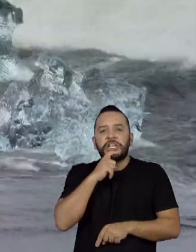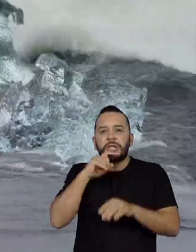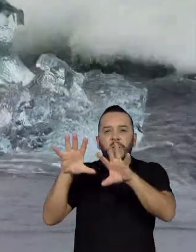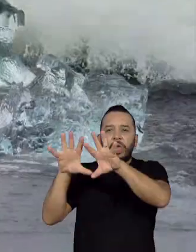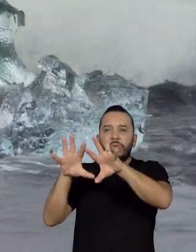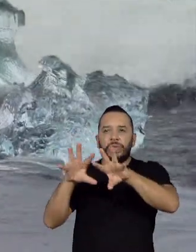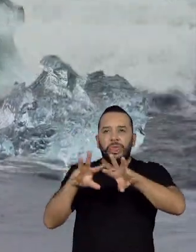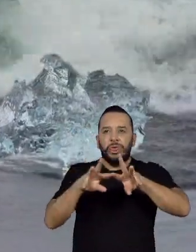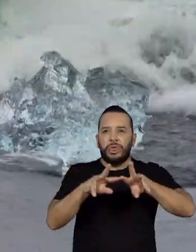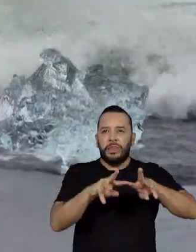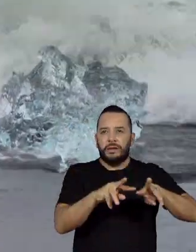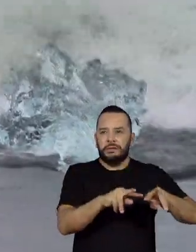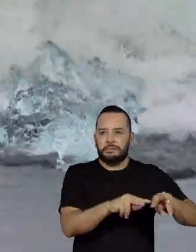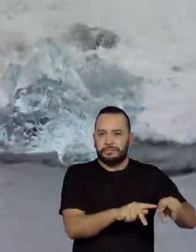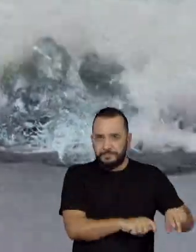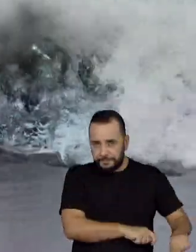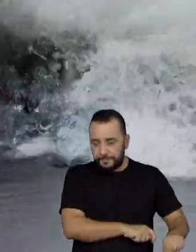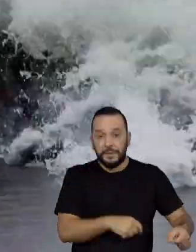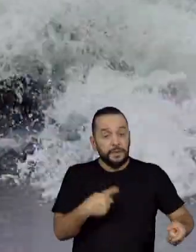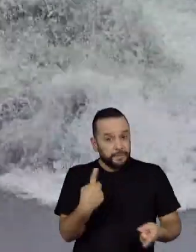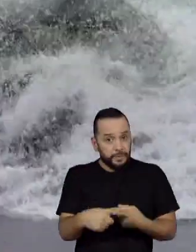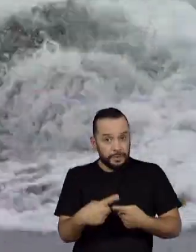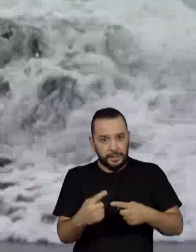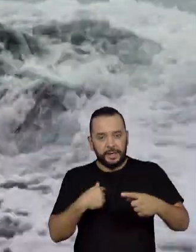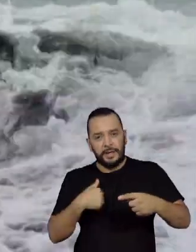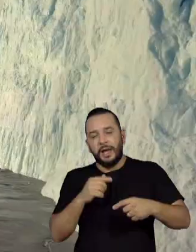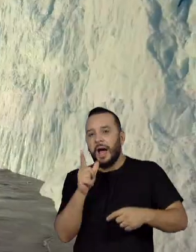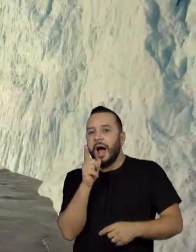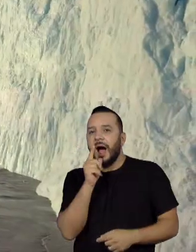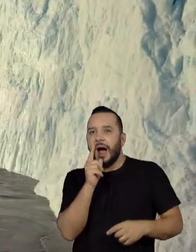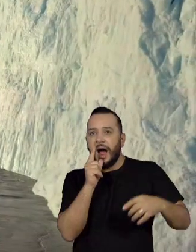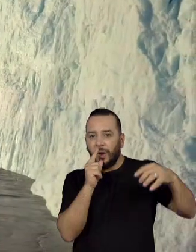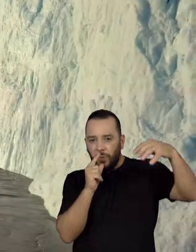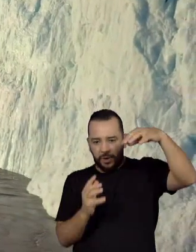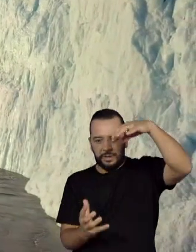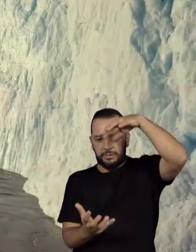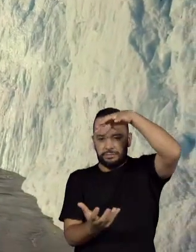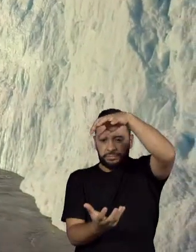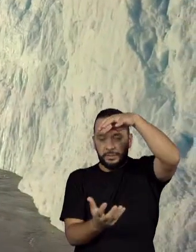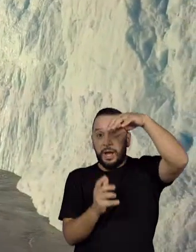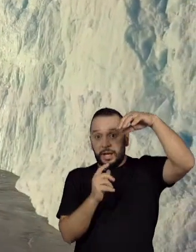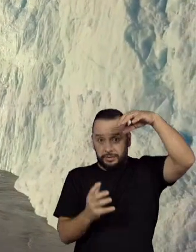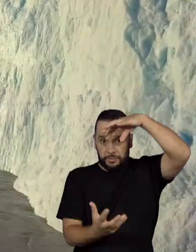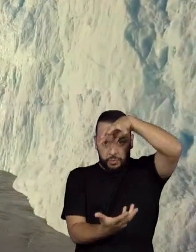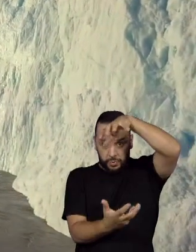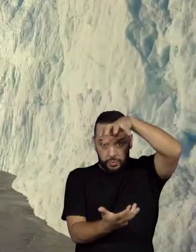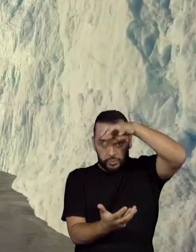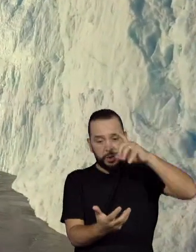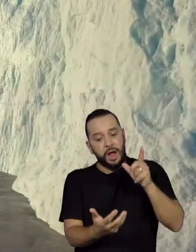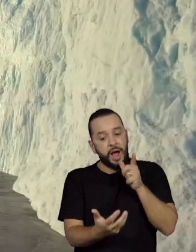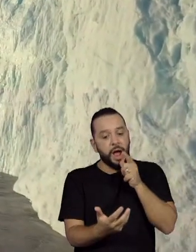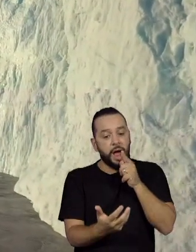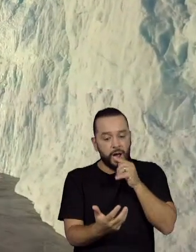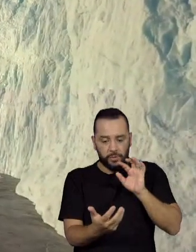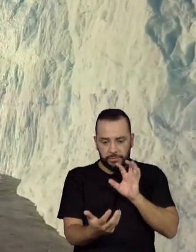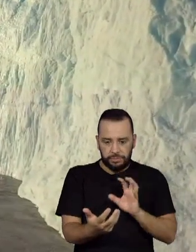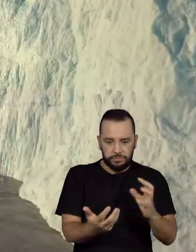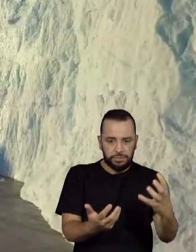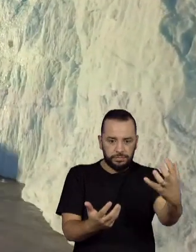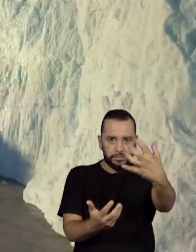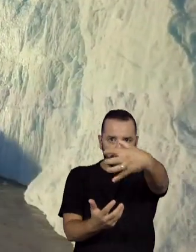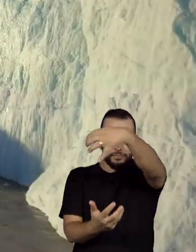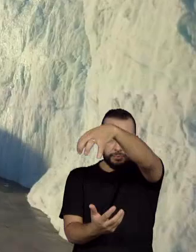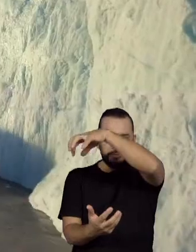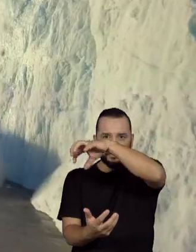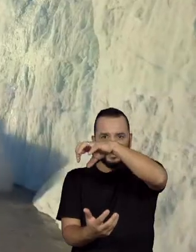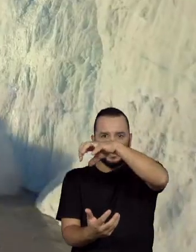explicação é que a distribuição da água na superfície da Terra interfere no que os cientistas chamam de deriva